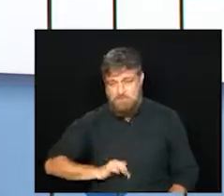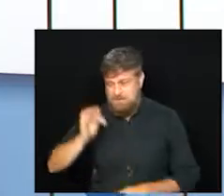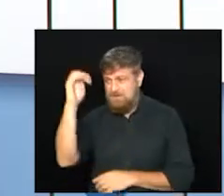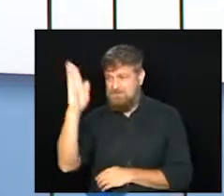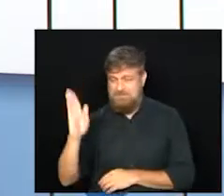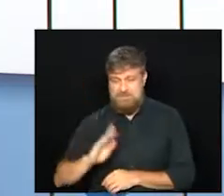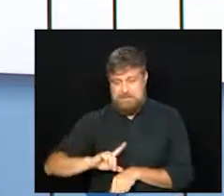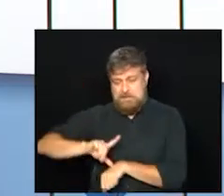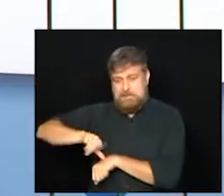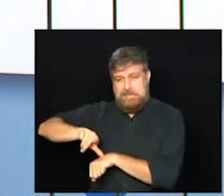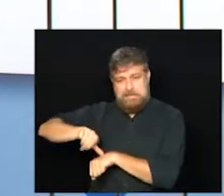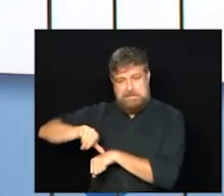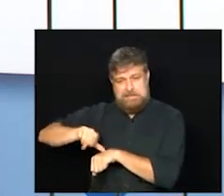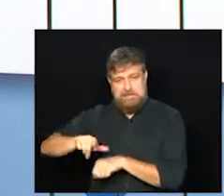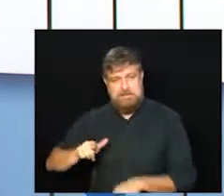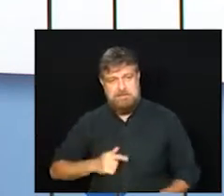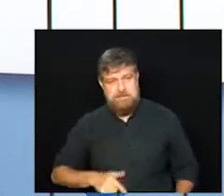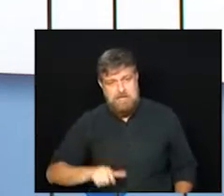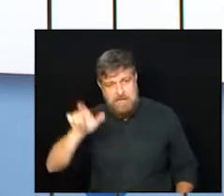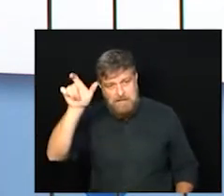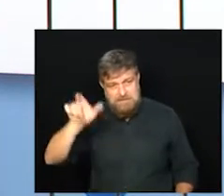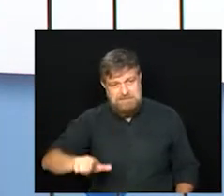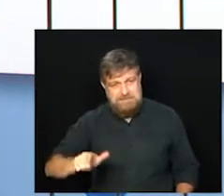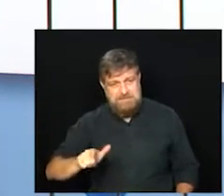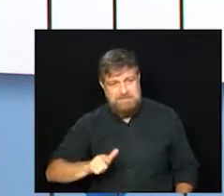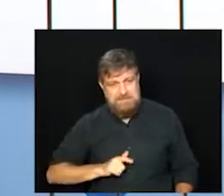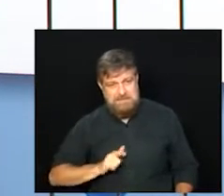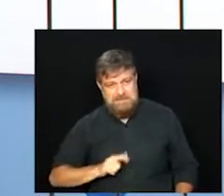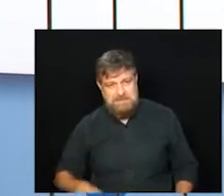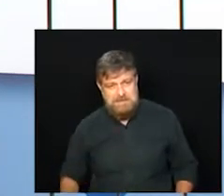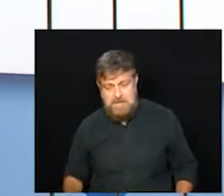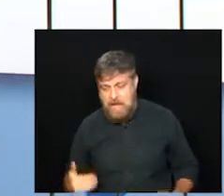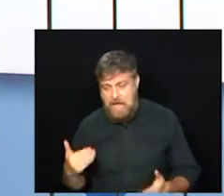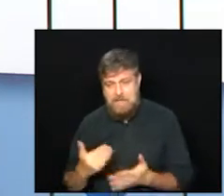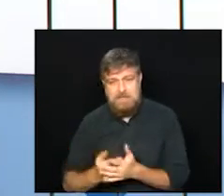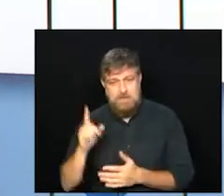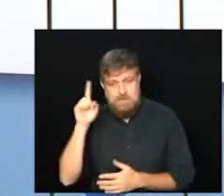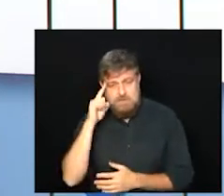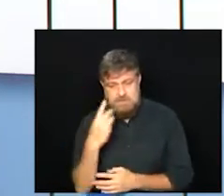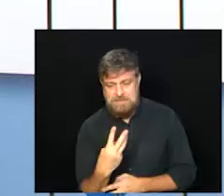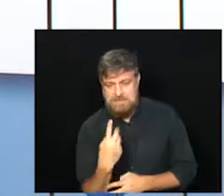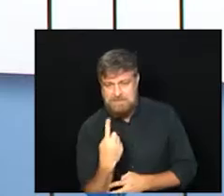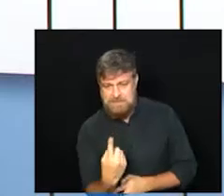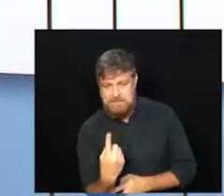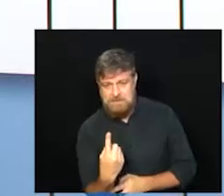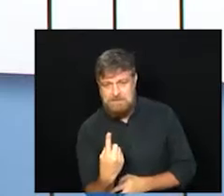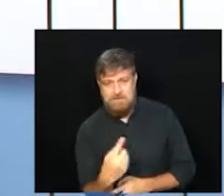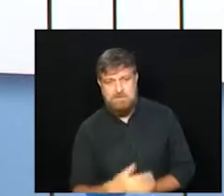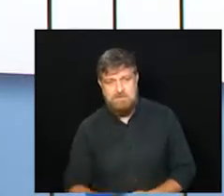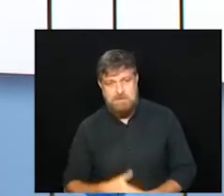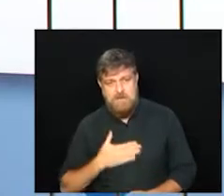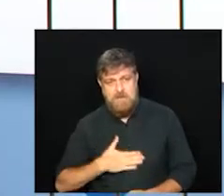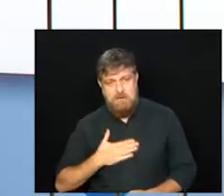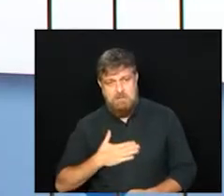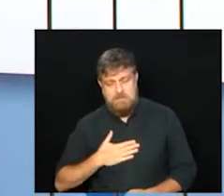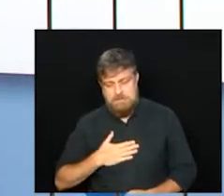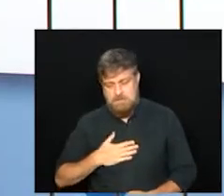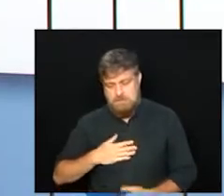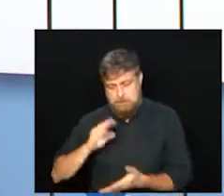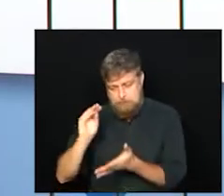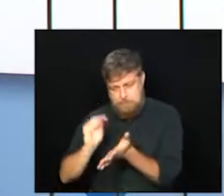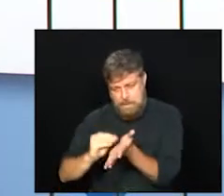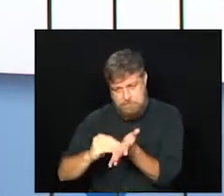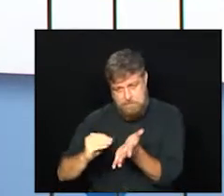atrasadas. E ele que está com esse dia aí, tem até o dia 31 para colocar tudo na ponta do lápis